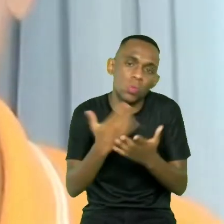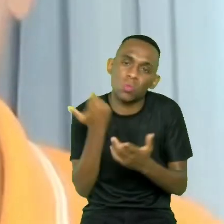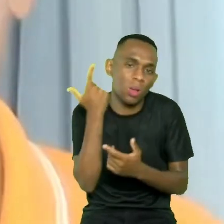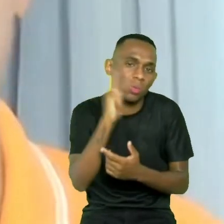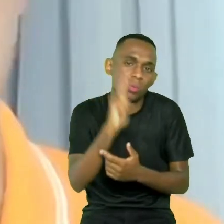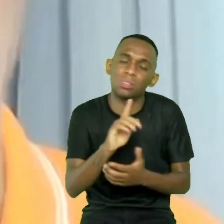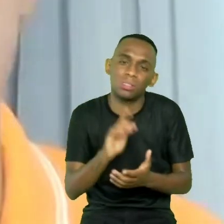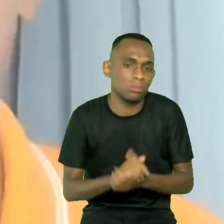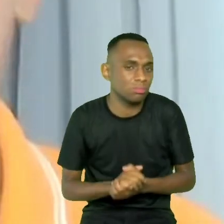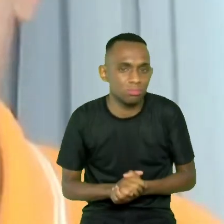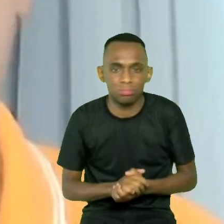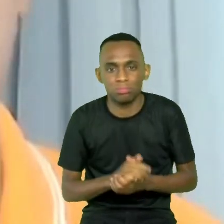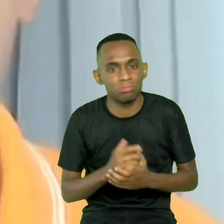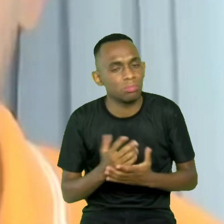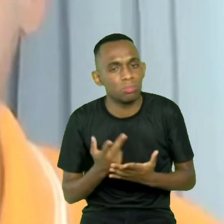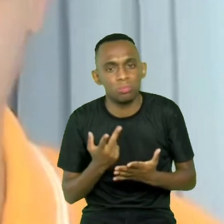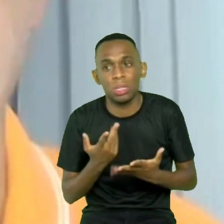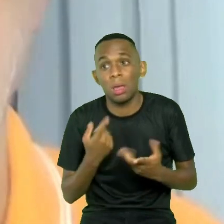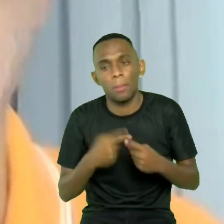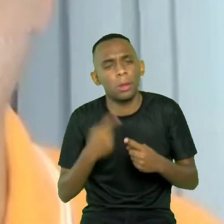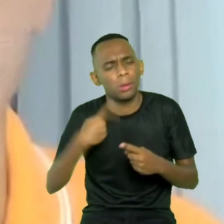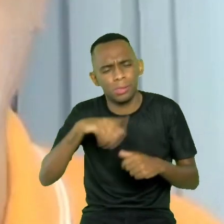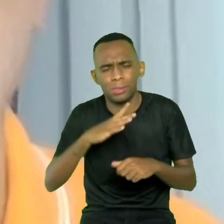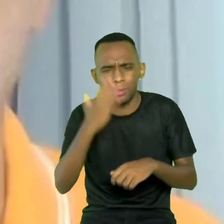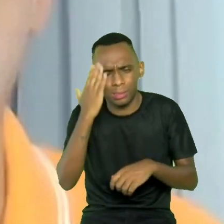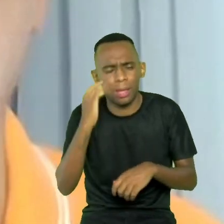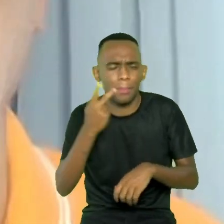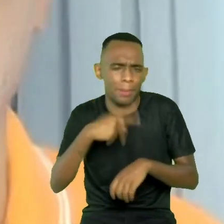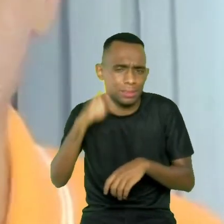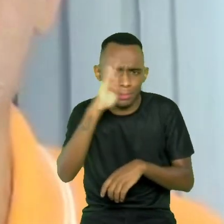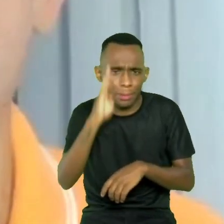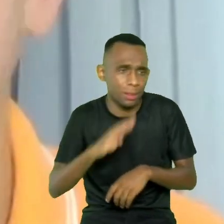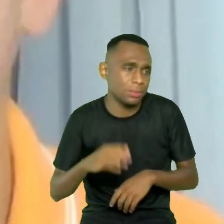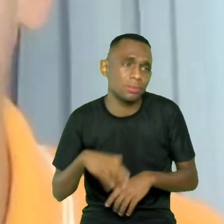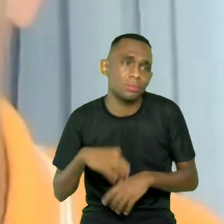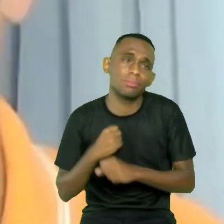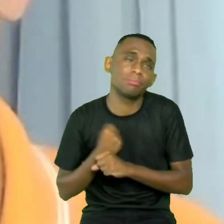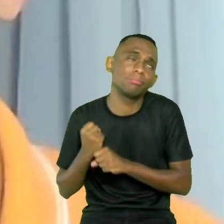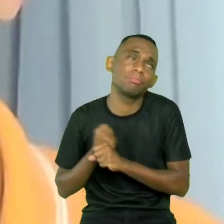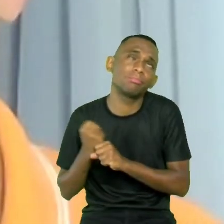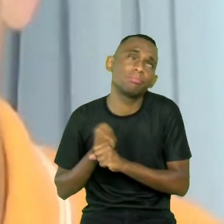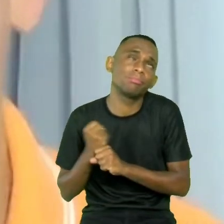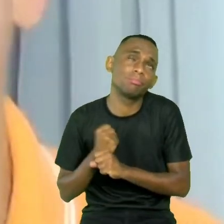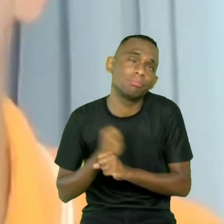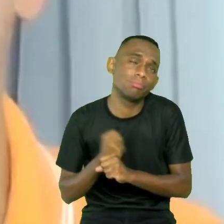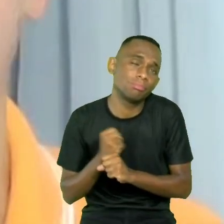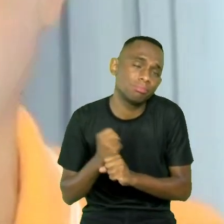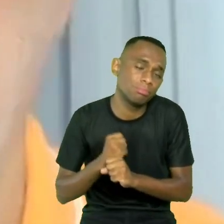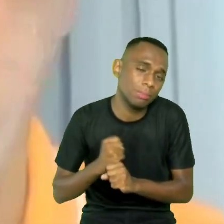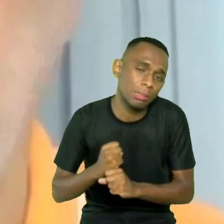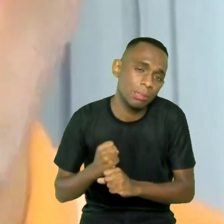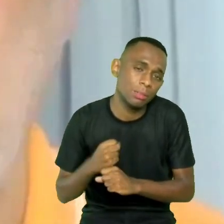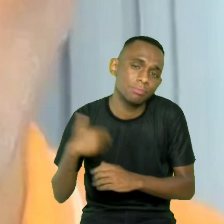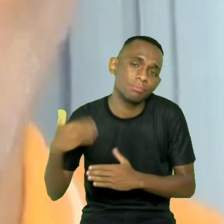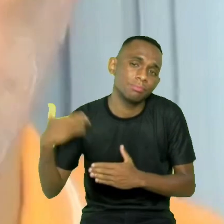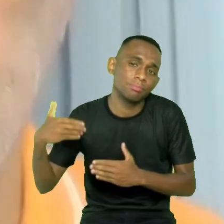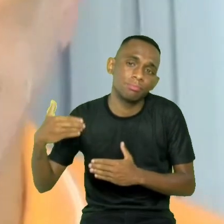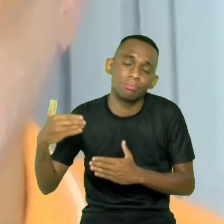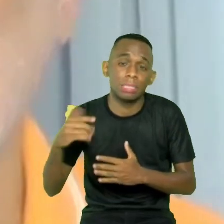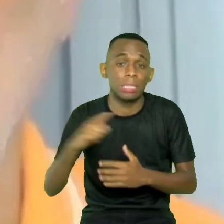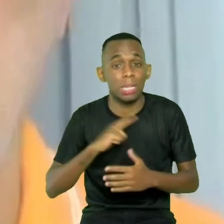Brasil esses processos assim se arrastam por décadas e tem gente que não vai